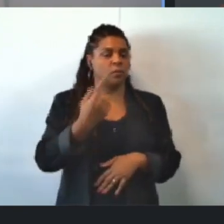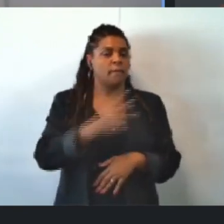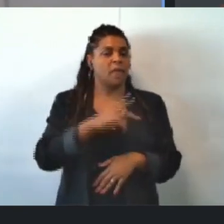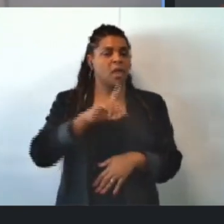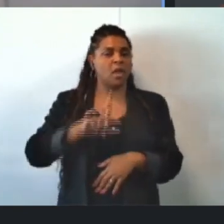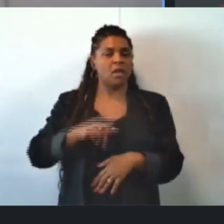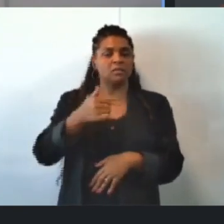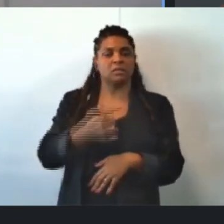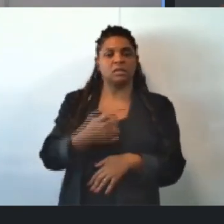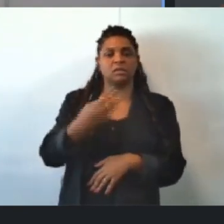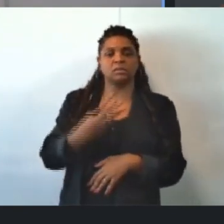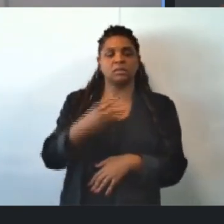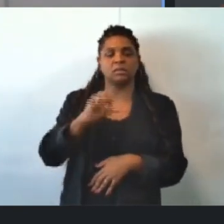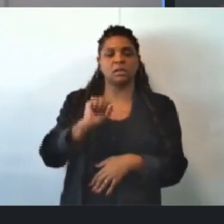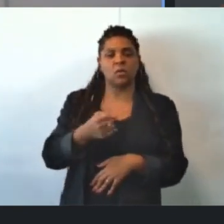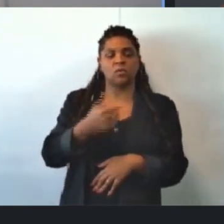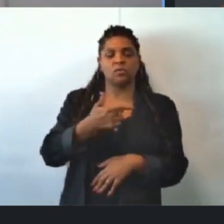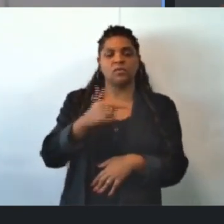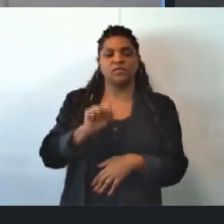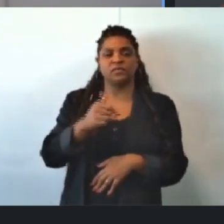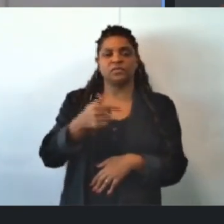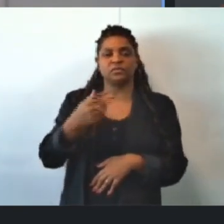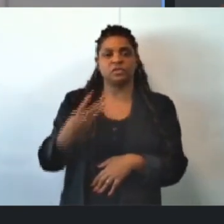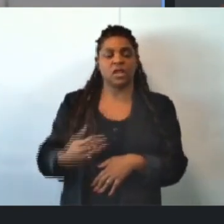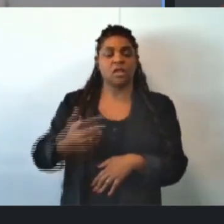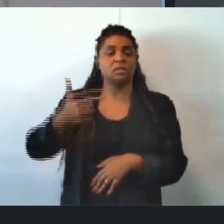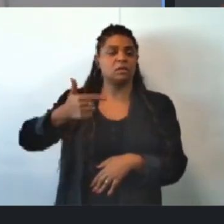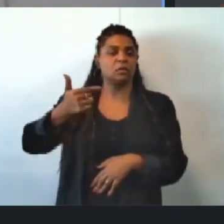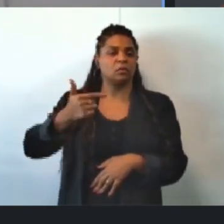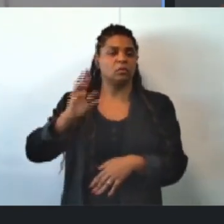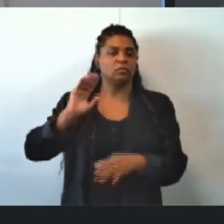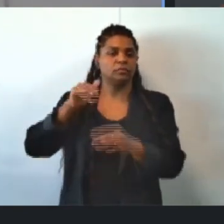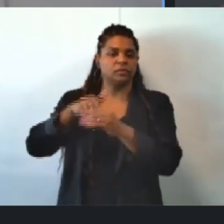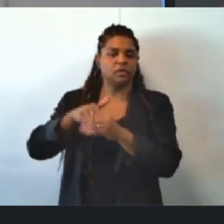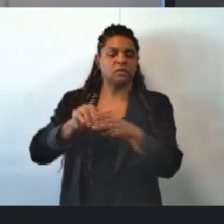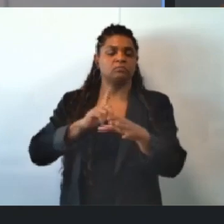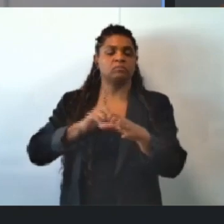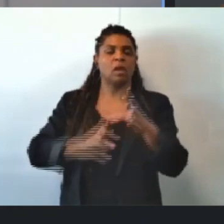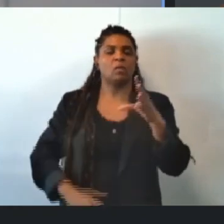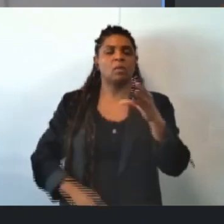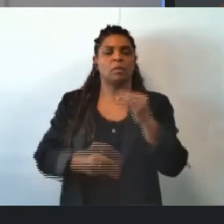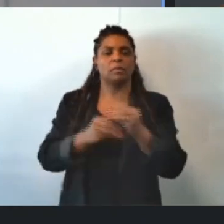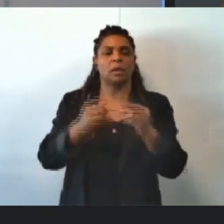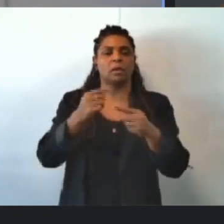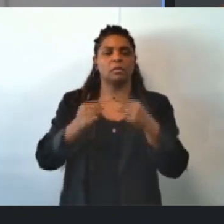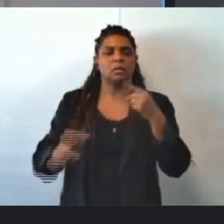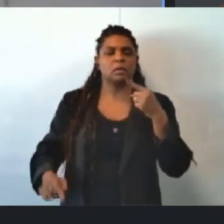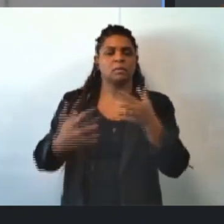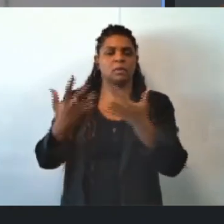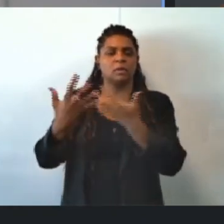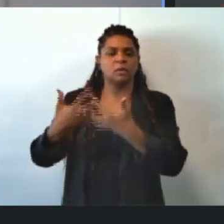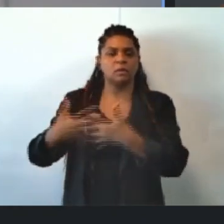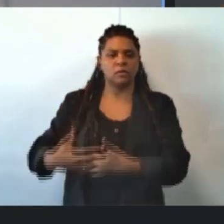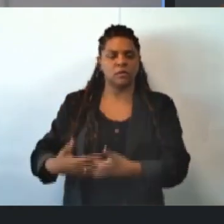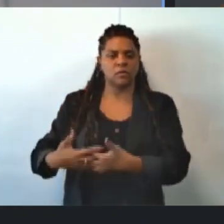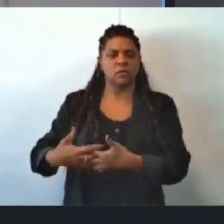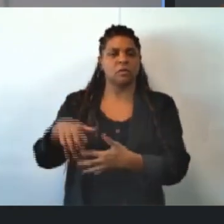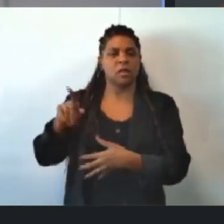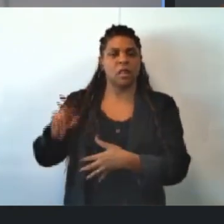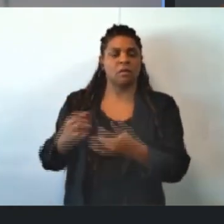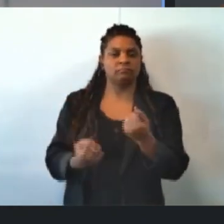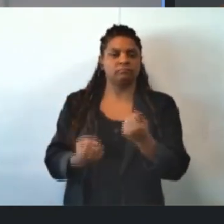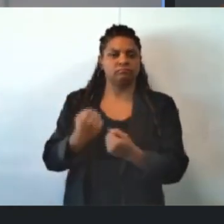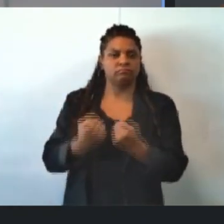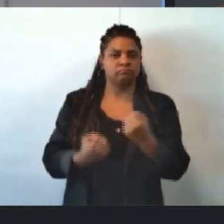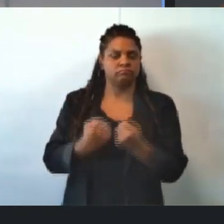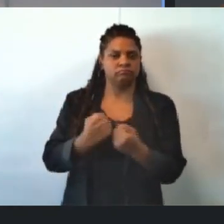738 de 2023, em segundo turno. Ementa. Proíbe o funcionamento do equipamento de som automotivo, popularmente